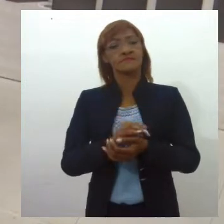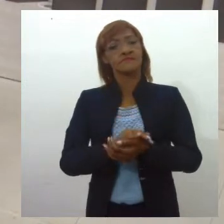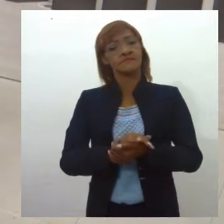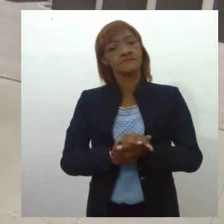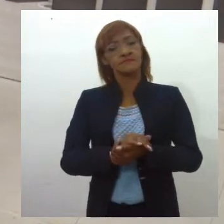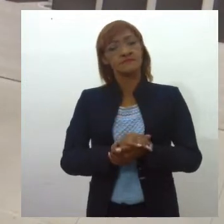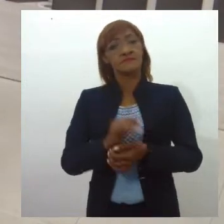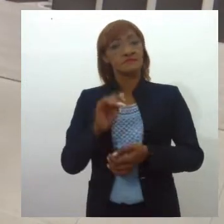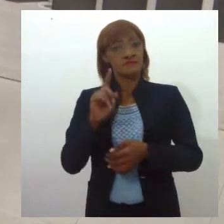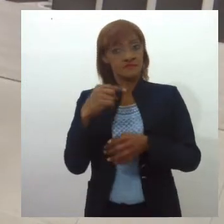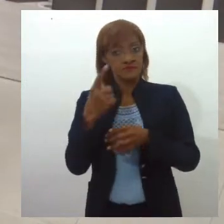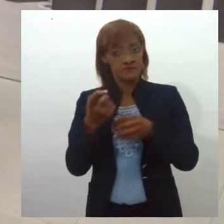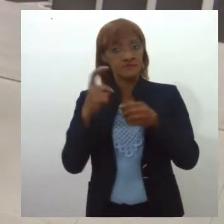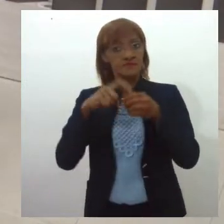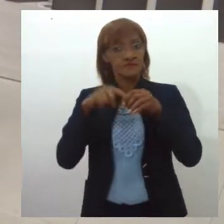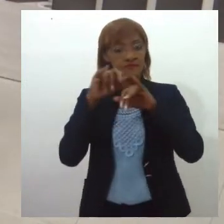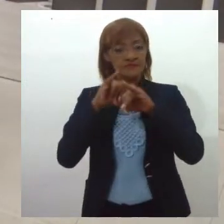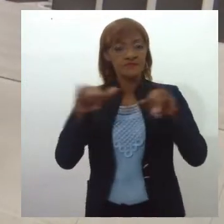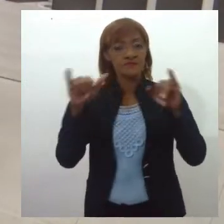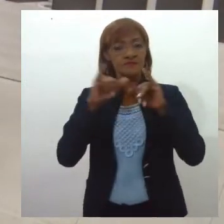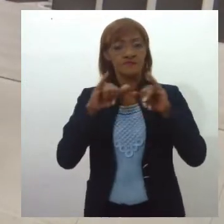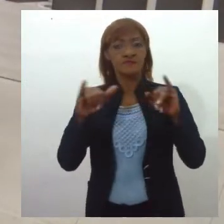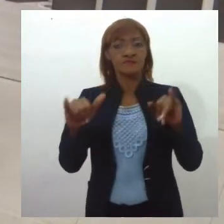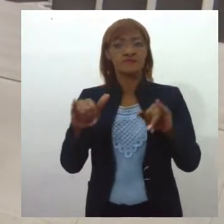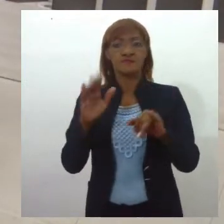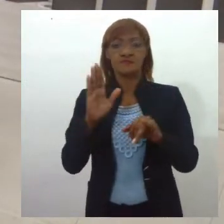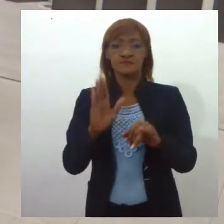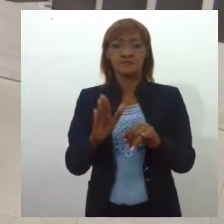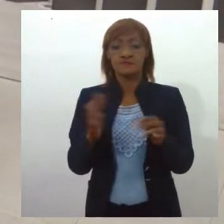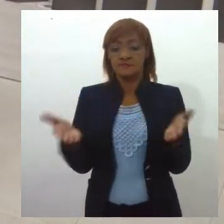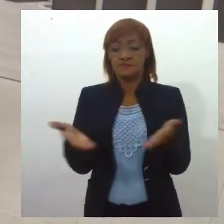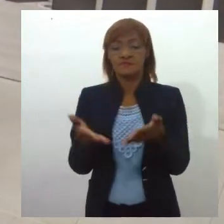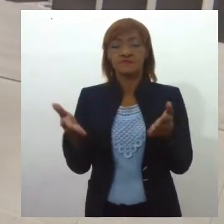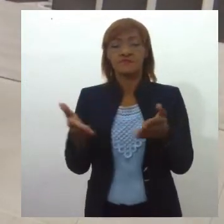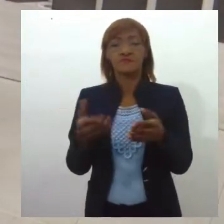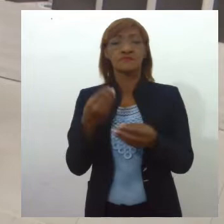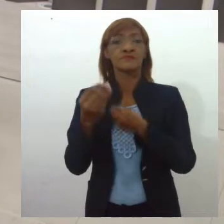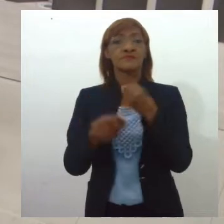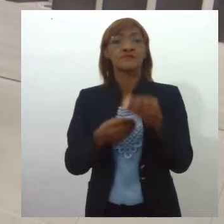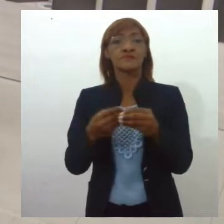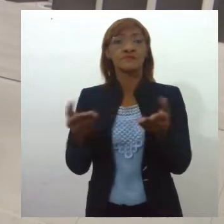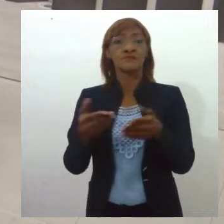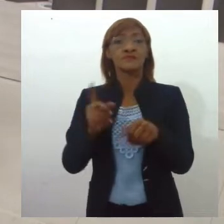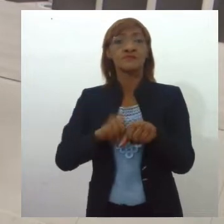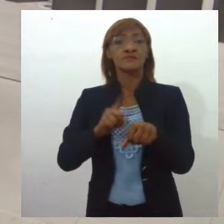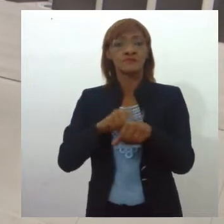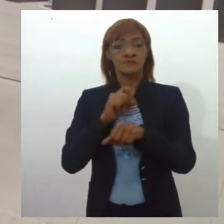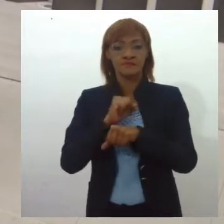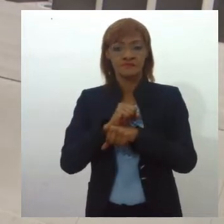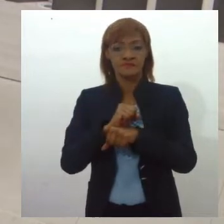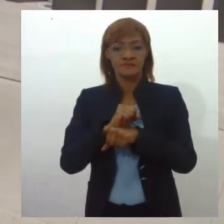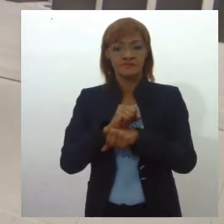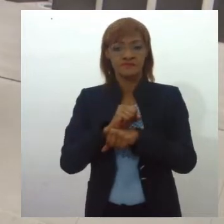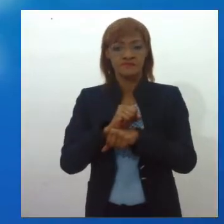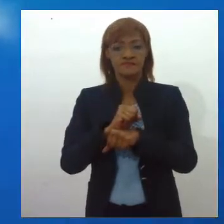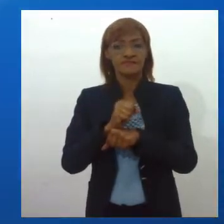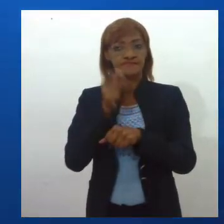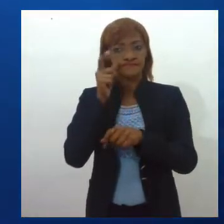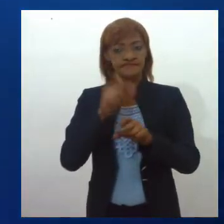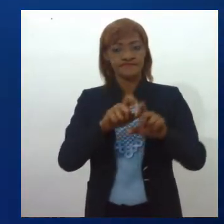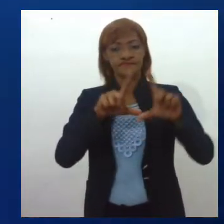Daqui a pouco a gente volta com mais notícias do Parlamento Sergipano, mas chegou a hora de conferir a previsão do tempo para hoje em Aracaju, então vamos ao